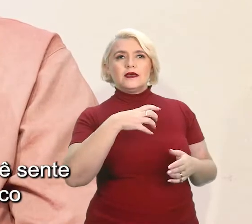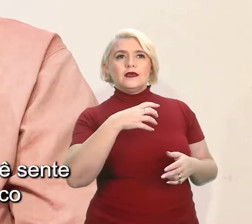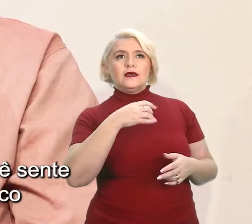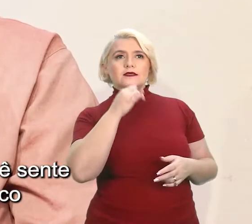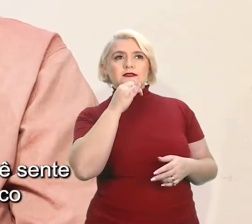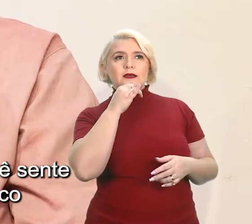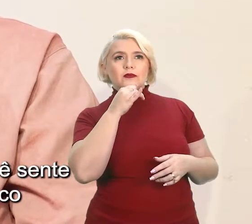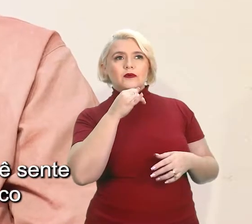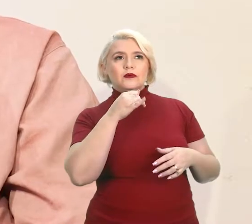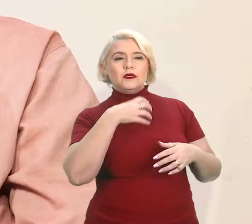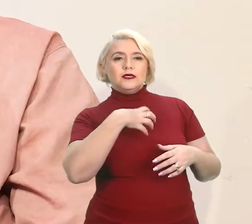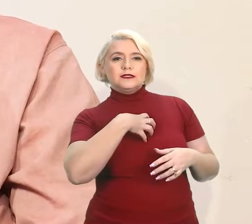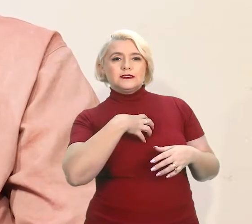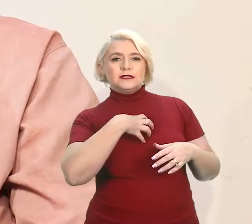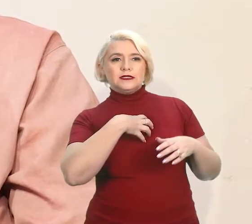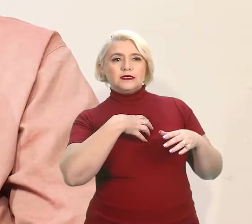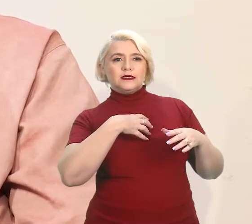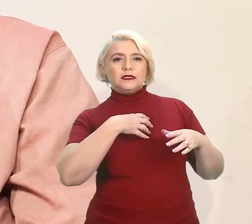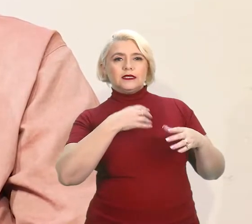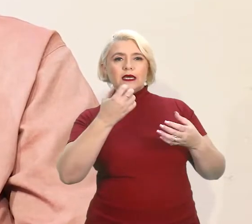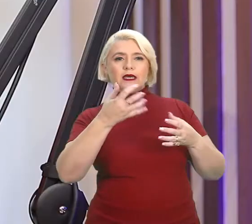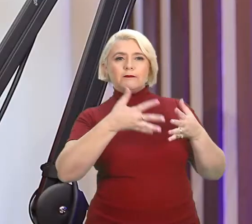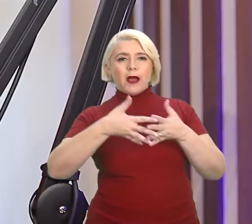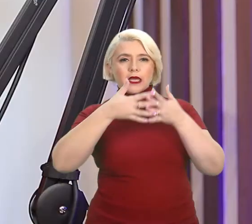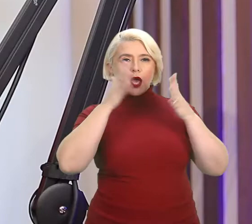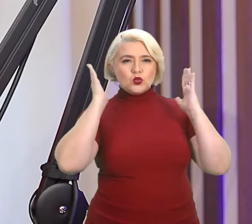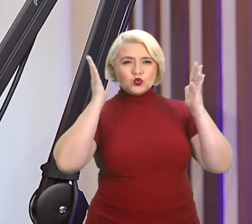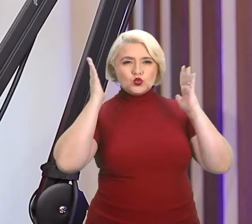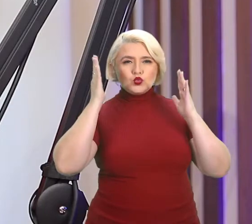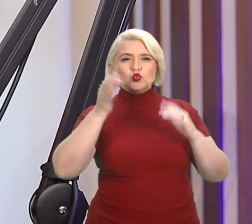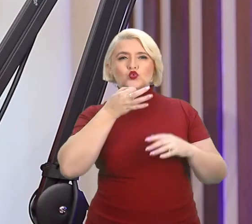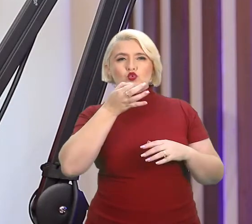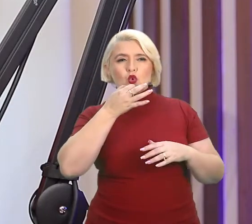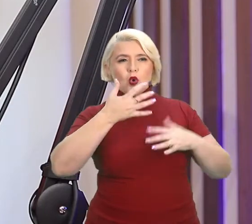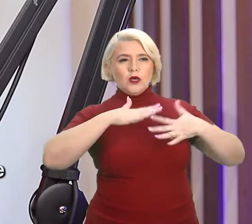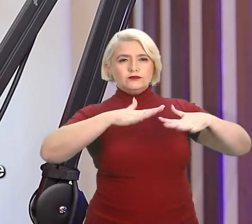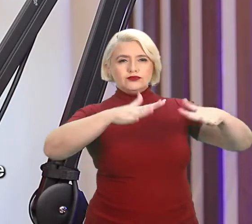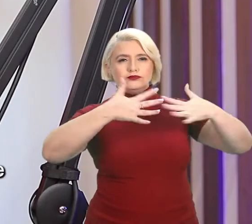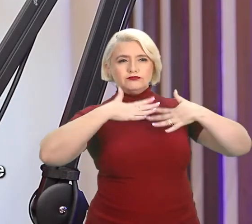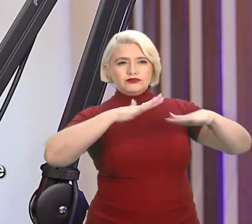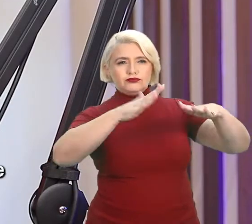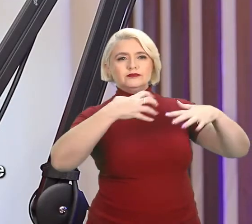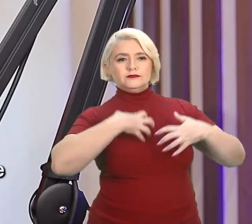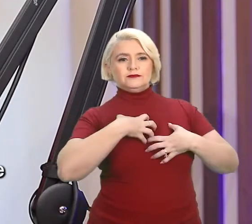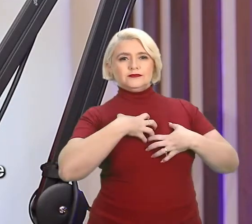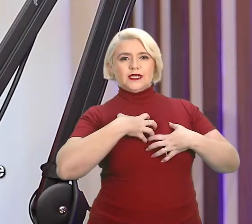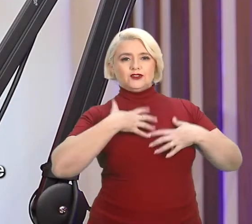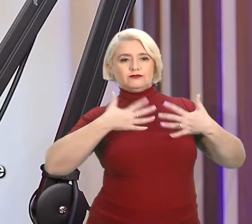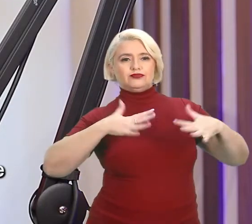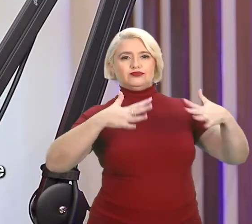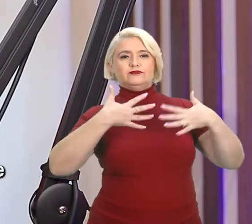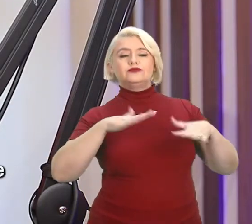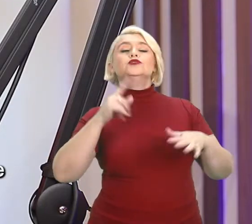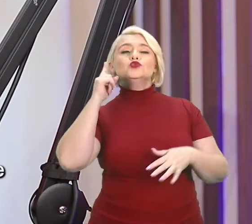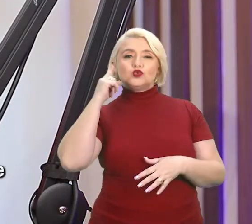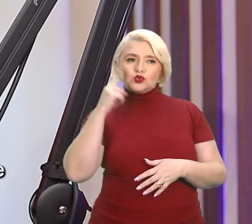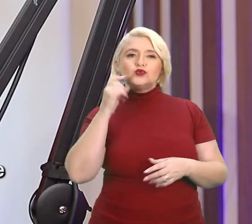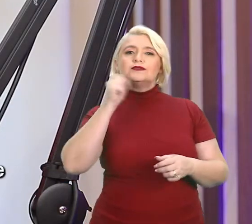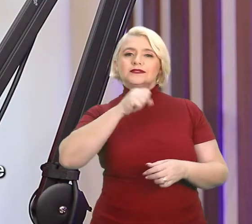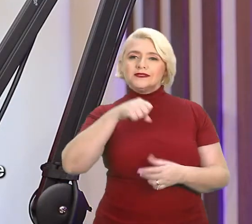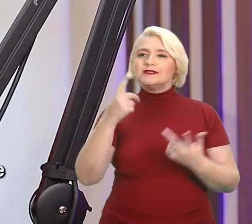perto de um trio elétrico, Exato. que a roupa treme assim. É verdade. Né? E aí o surdo vai, ele é